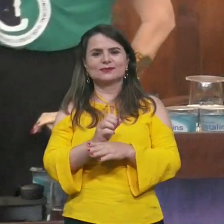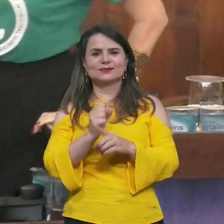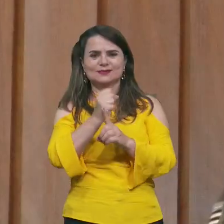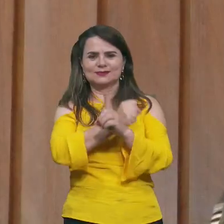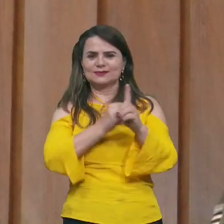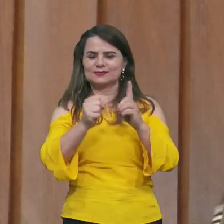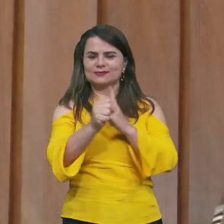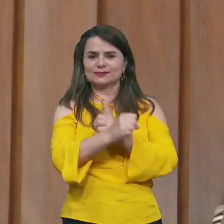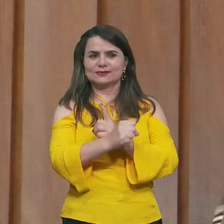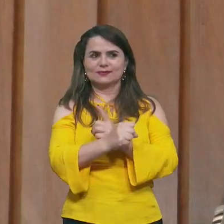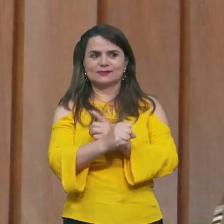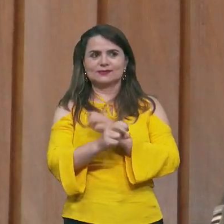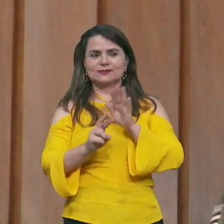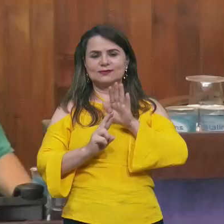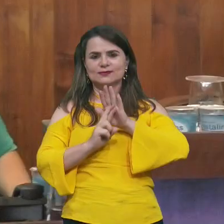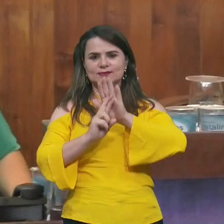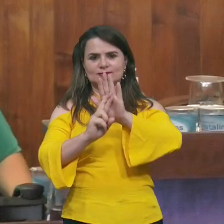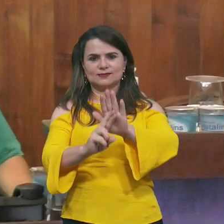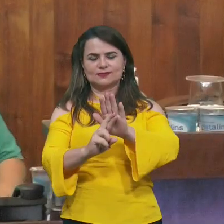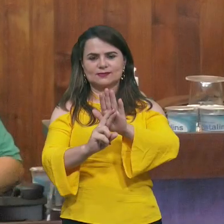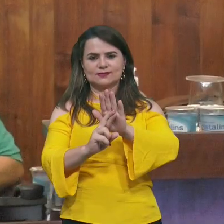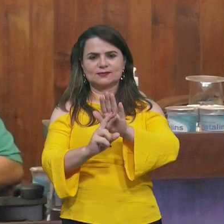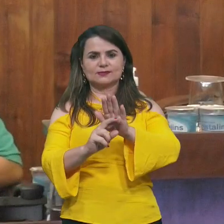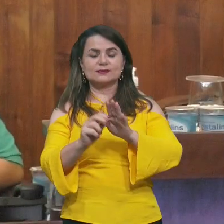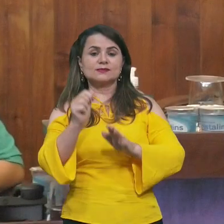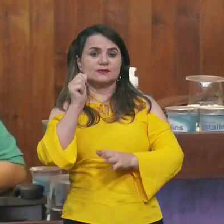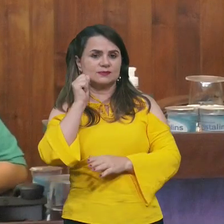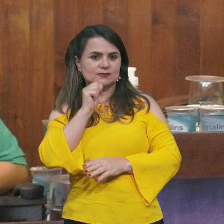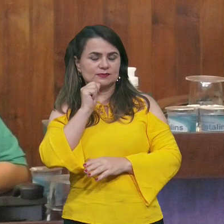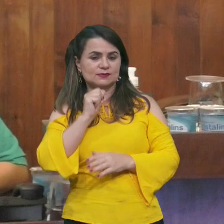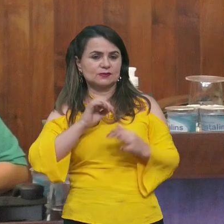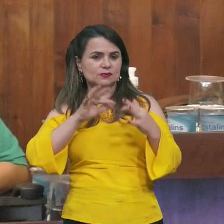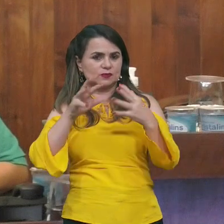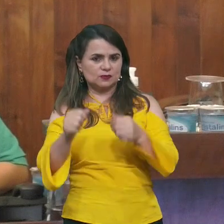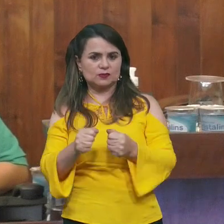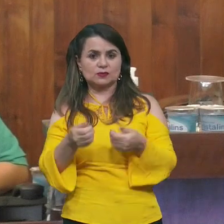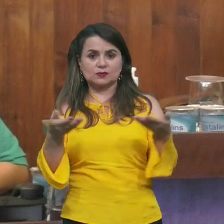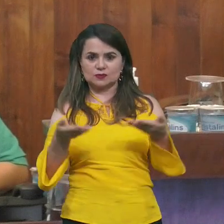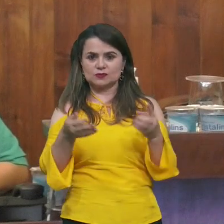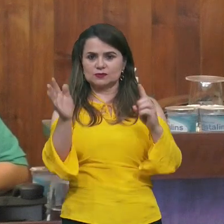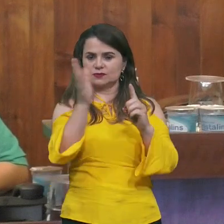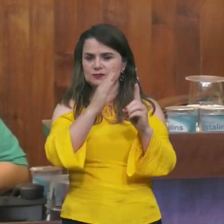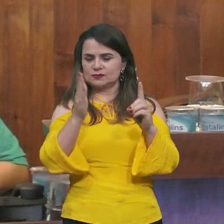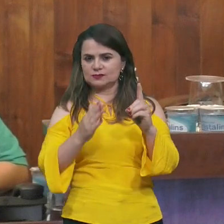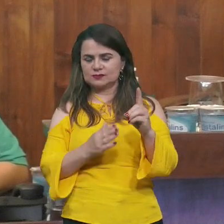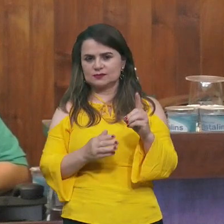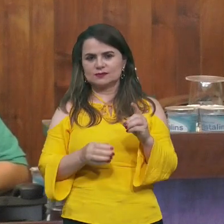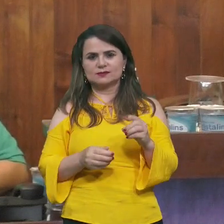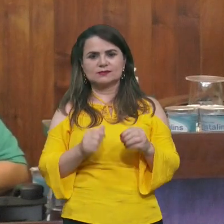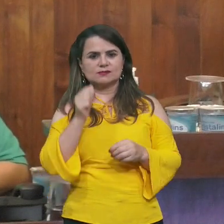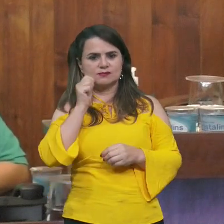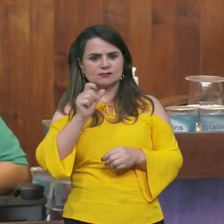neste ato representando todas as mulheres homenageadas que têm a tribuna à sua disposição.